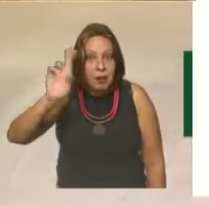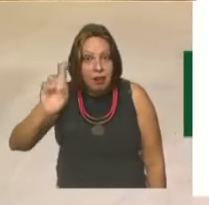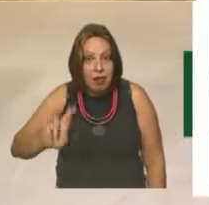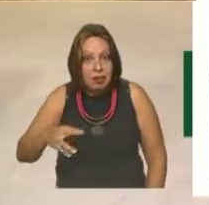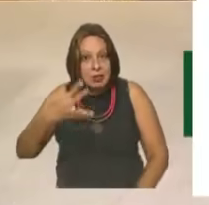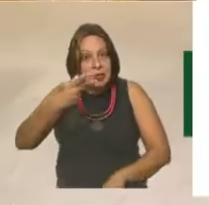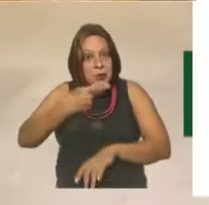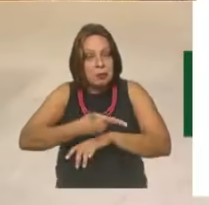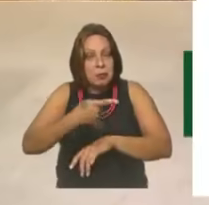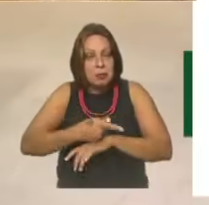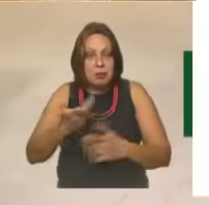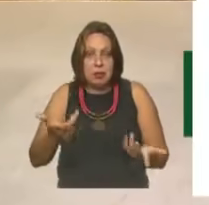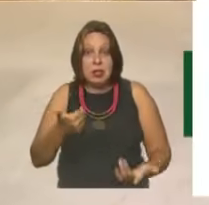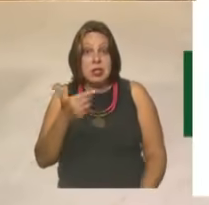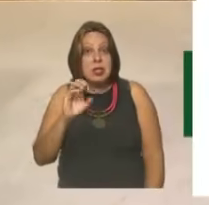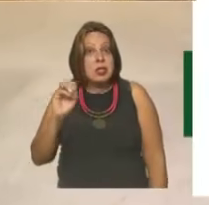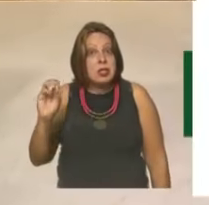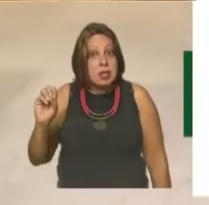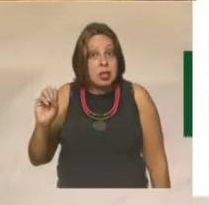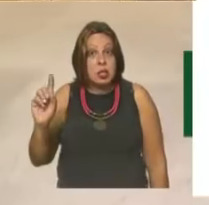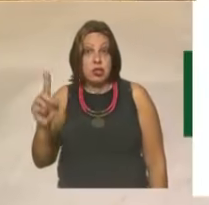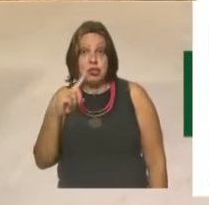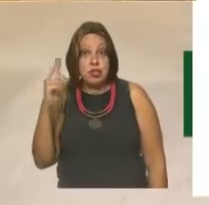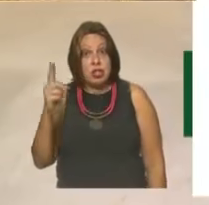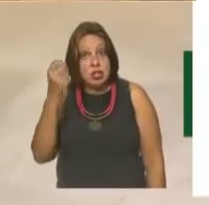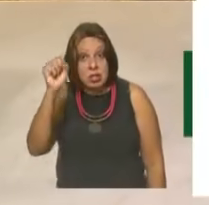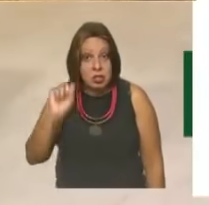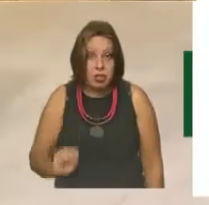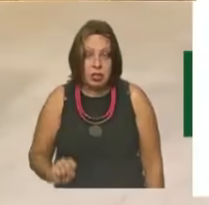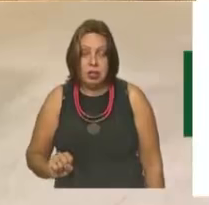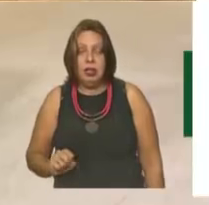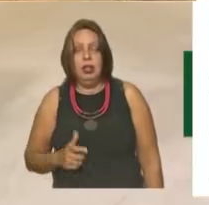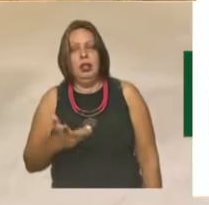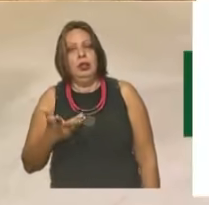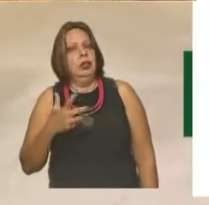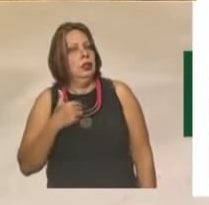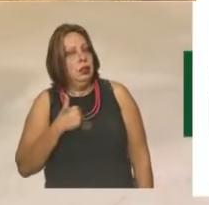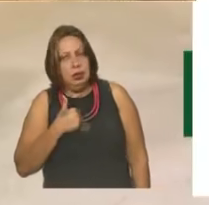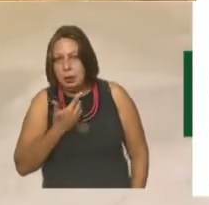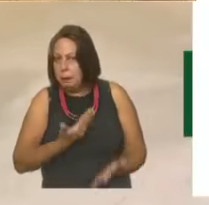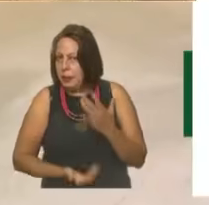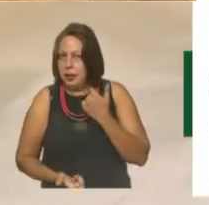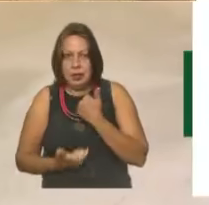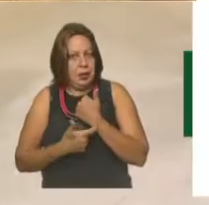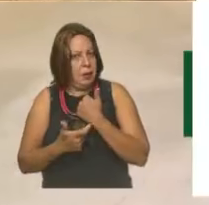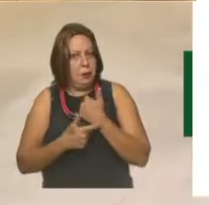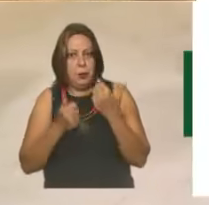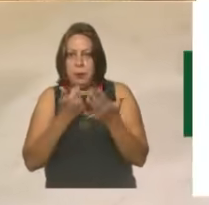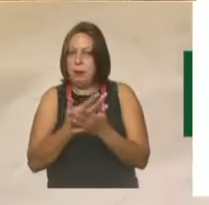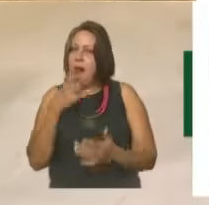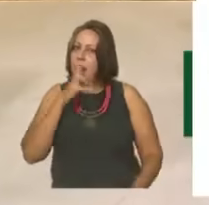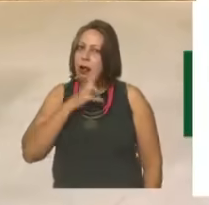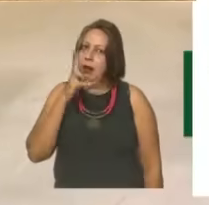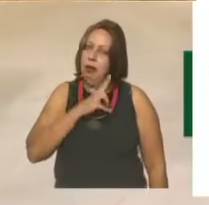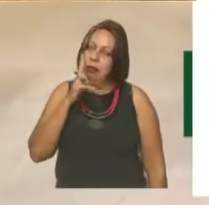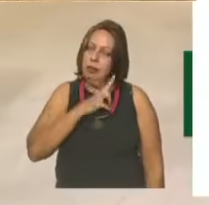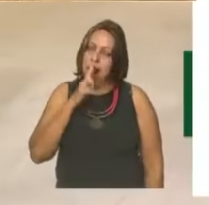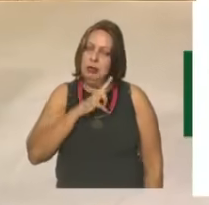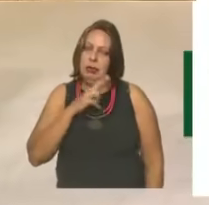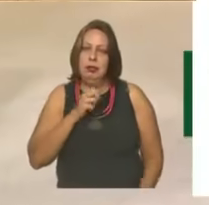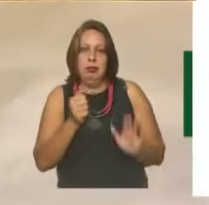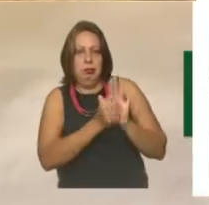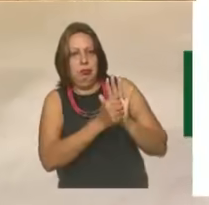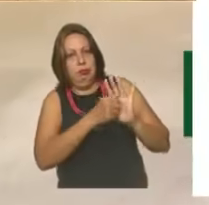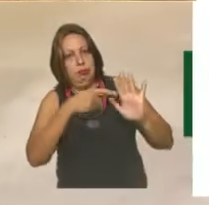100 prêmios de 500 reais no Gira Sergipe. Menino, vou te contar, não é pra gente perder tempo não, é pra adquirir agora mesmo. Seja aí